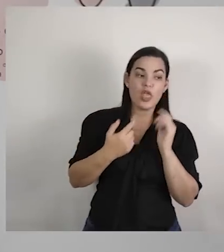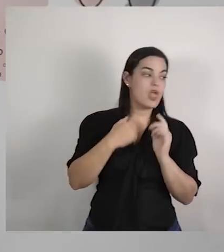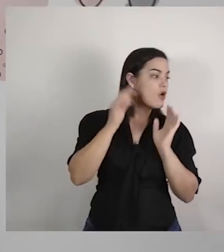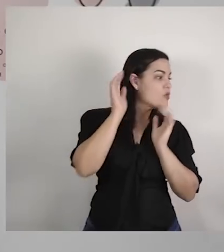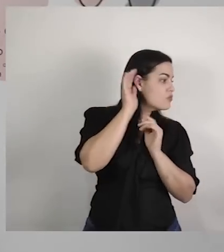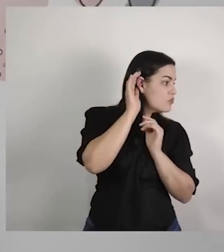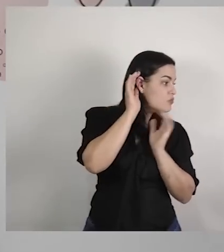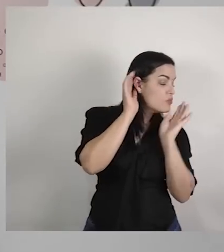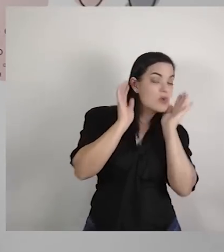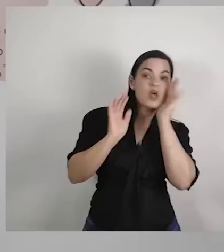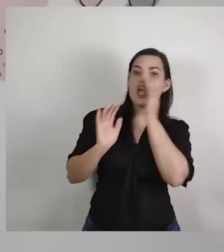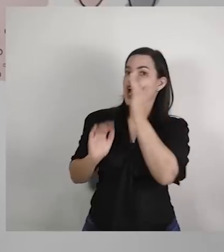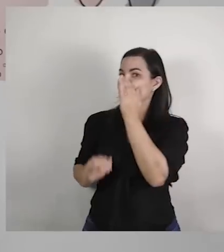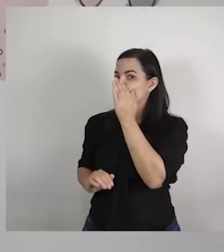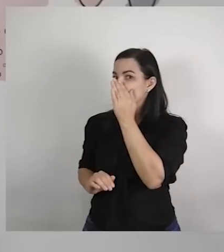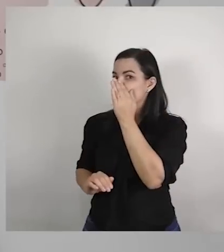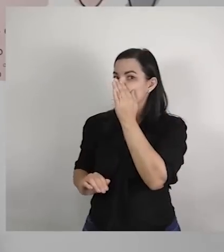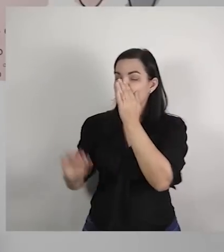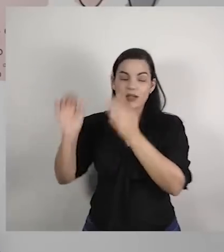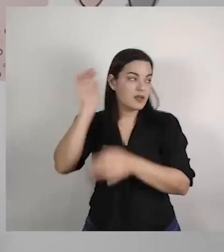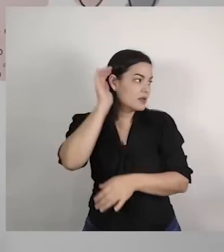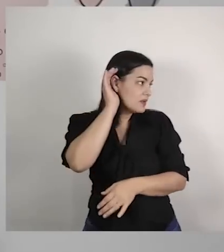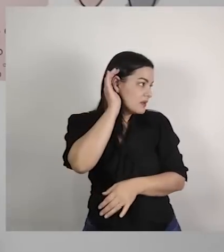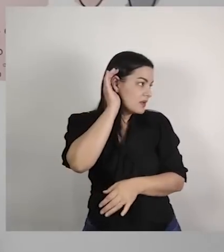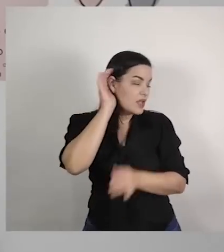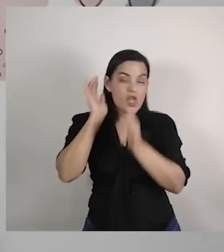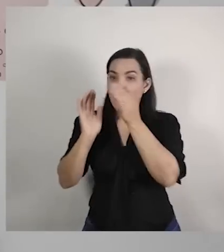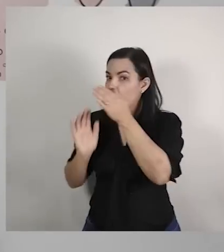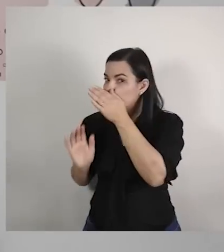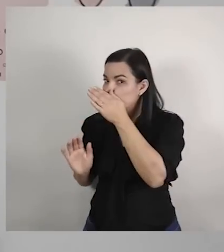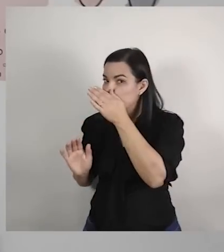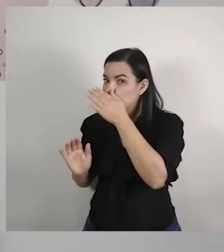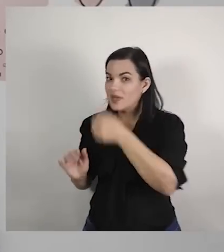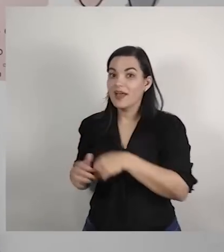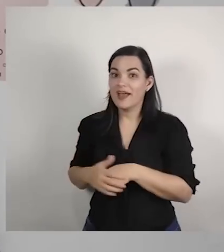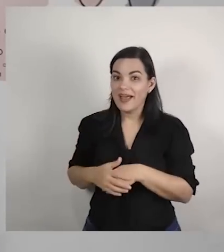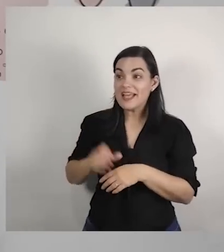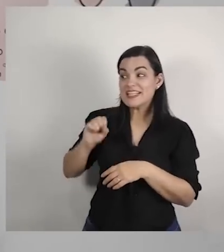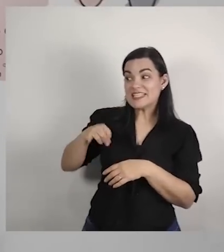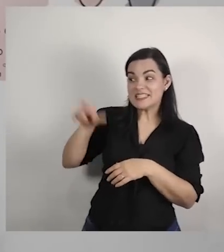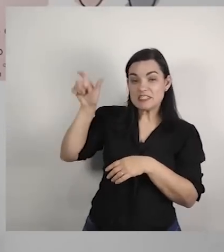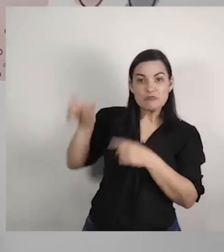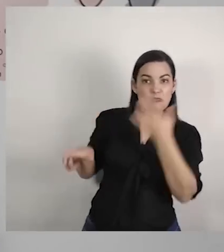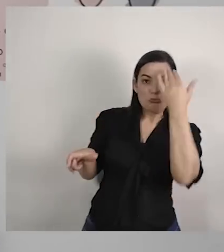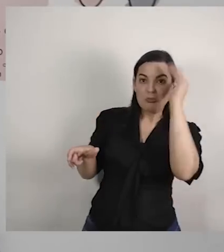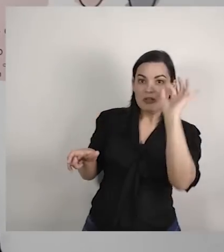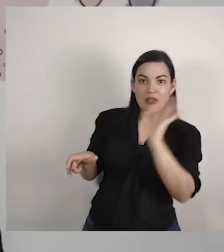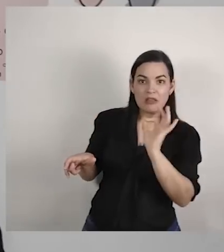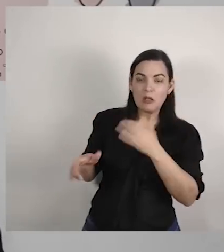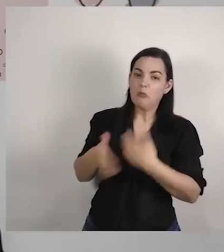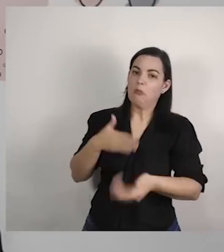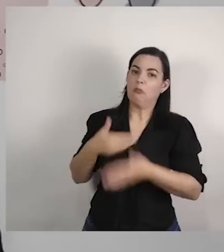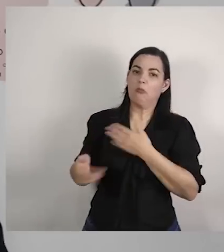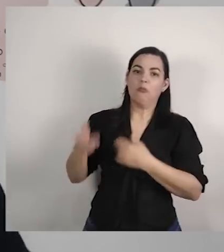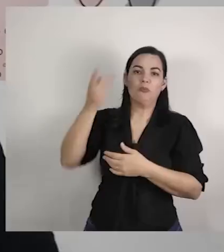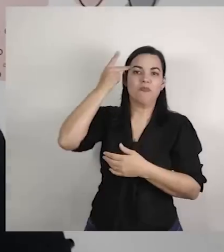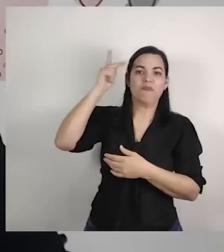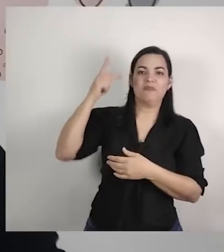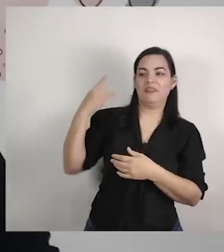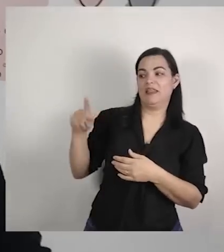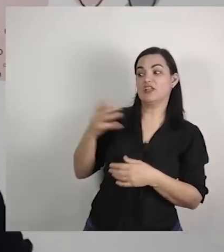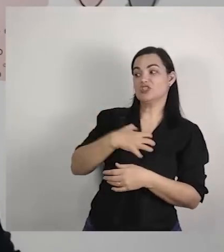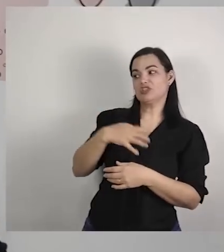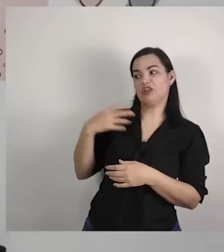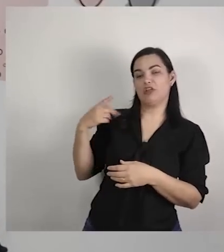da pessoa. Se ela entendeu, ótimo. Se ela não entendeu, ela vai ter que passar para o próximo da fila